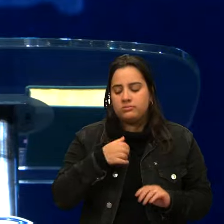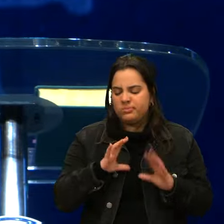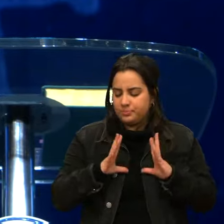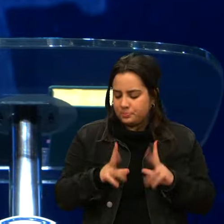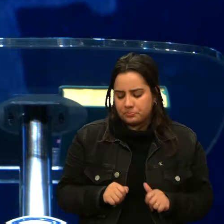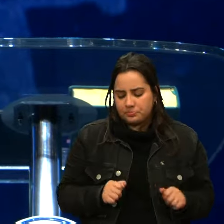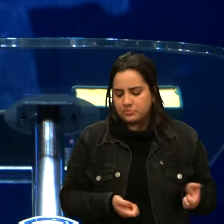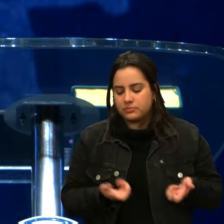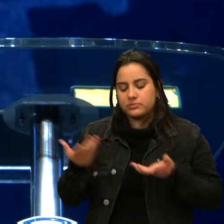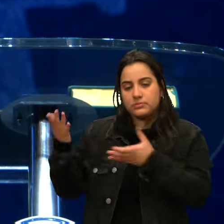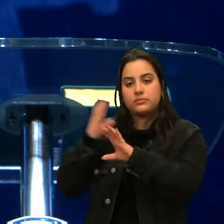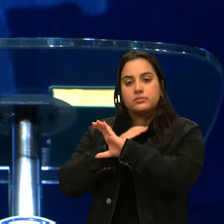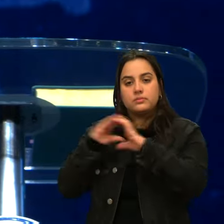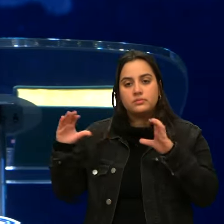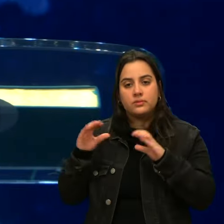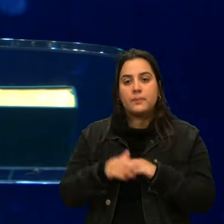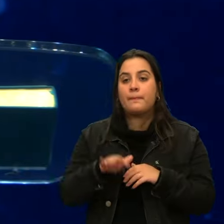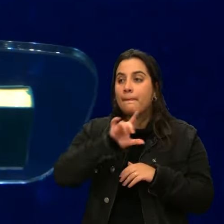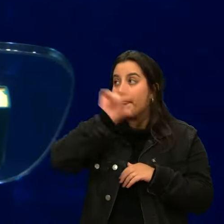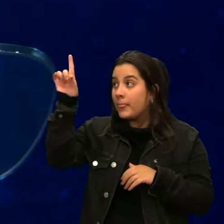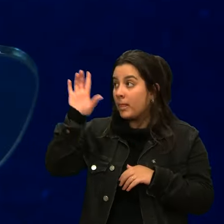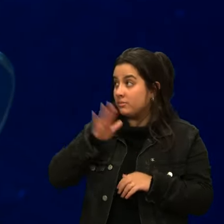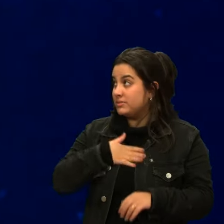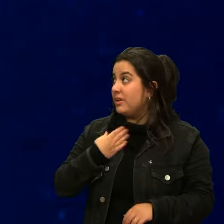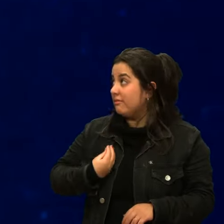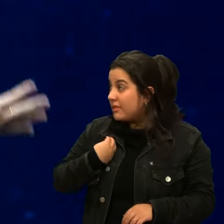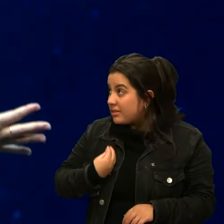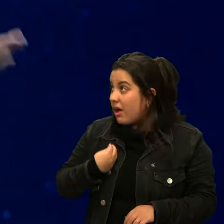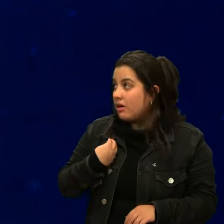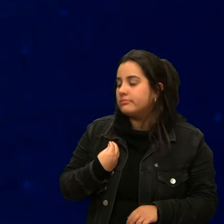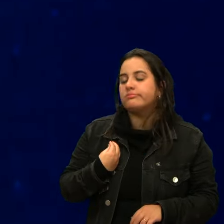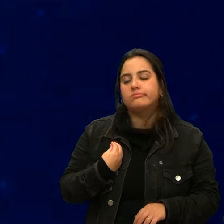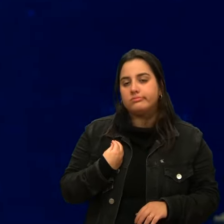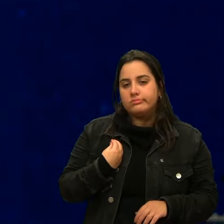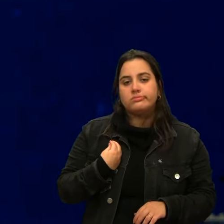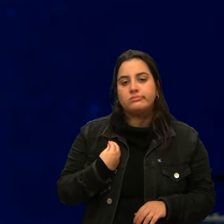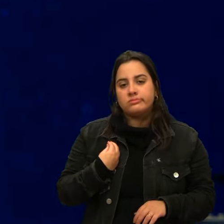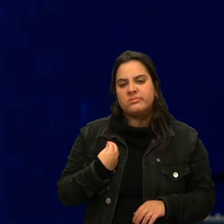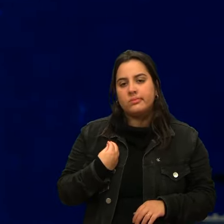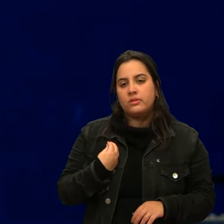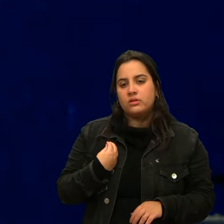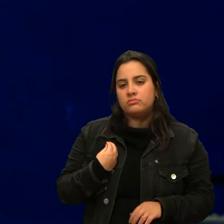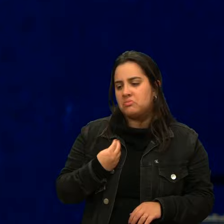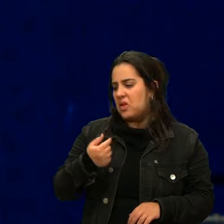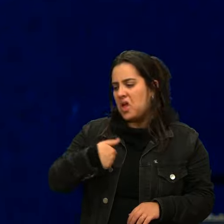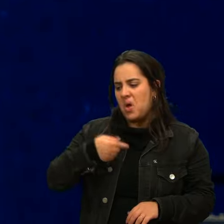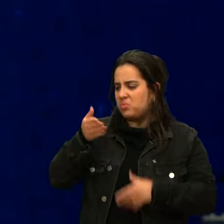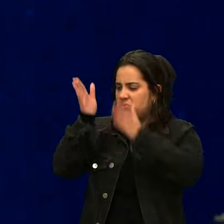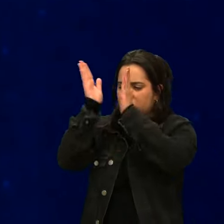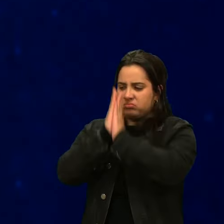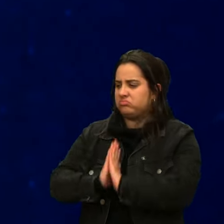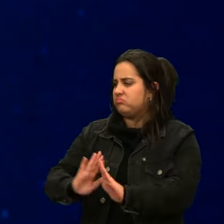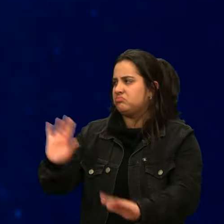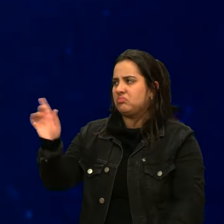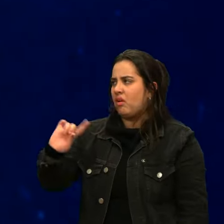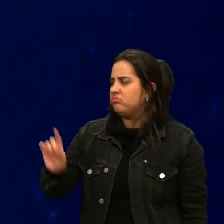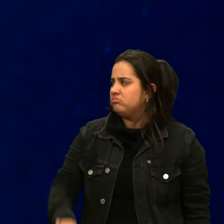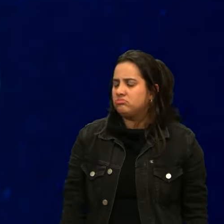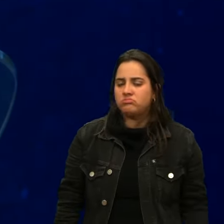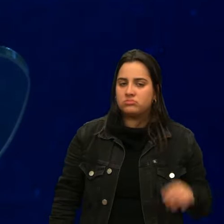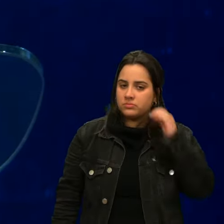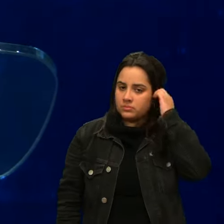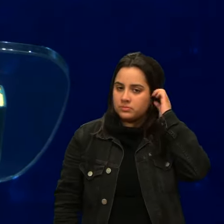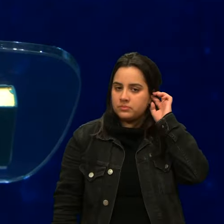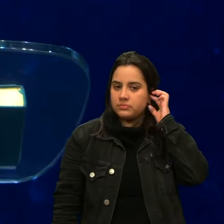completo. Ele falou, Deus, ainda que custe a minha vida, eu não vou adorar outros deuses.